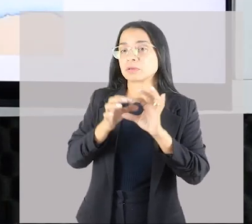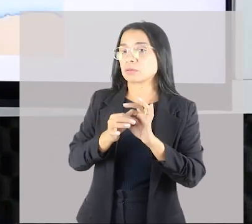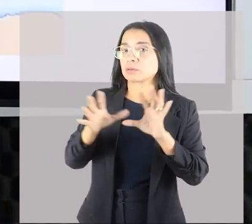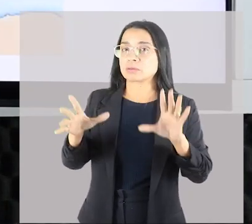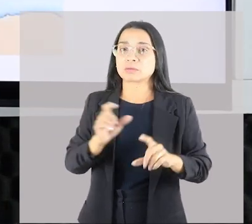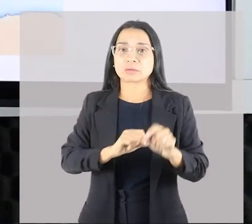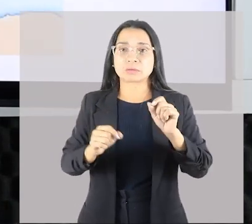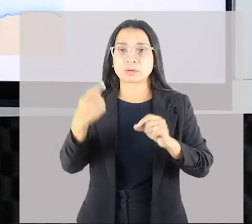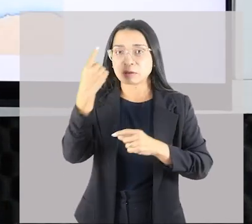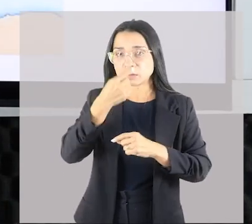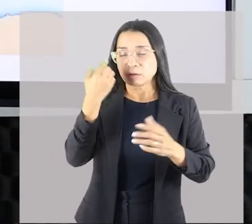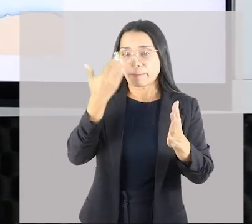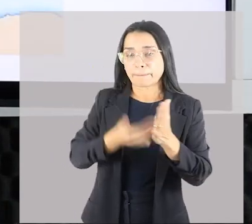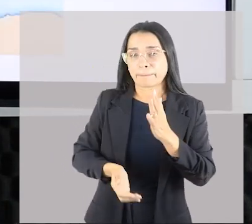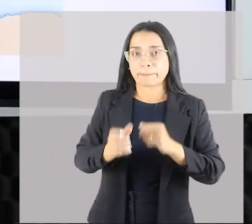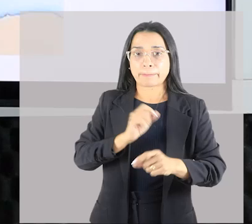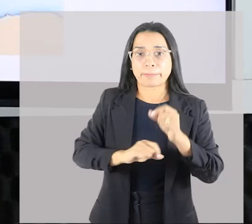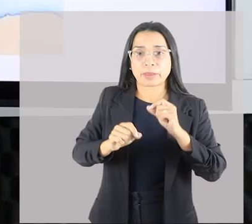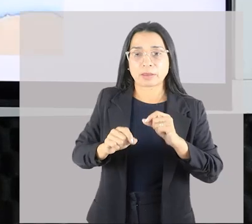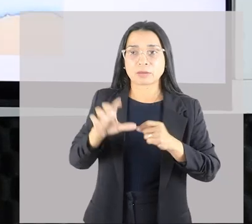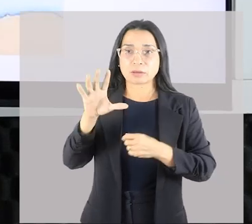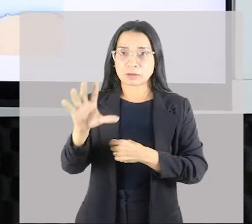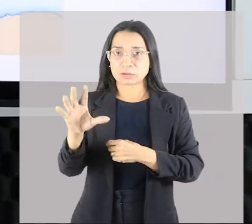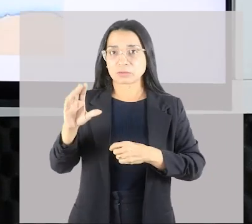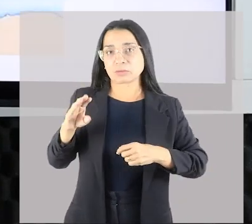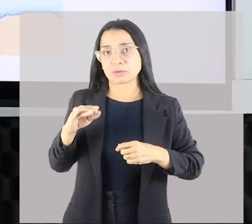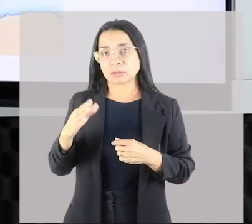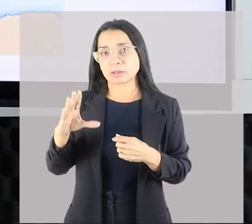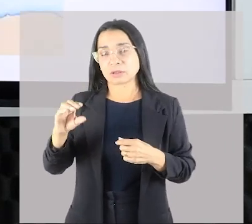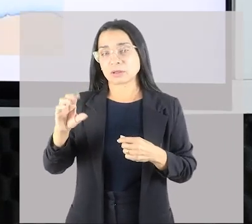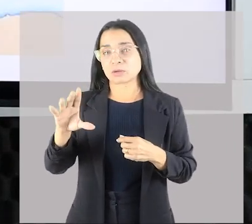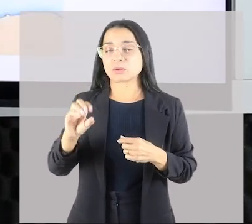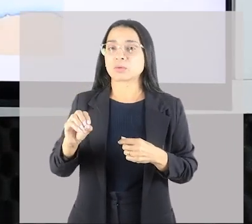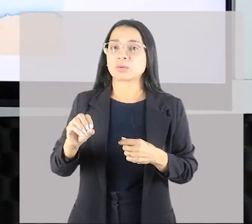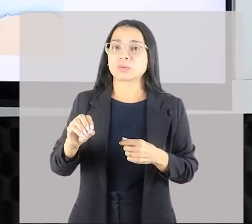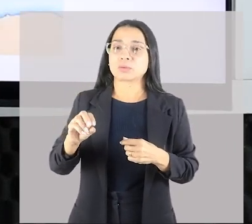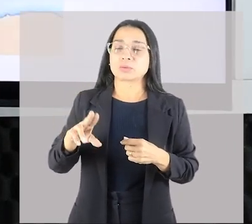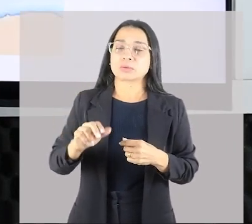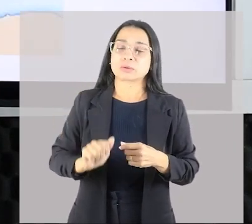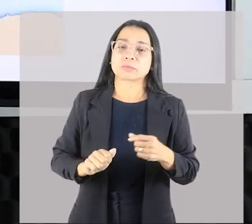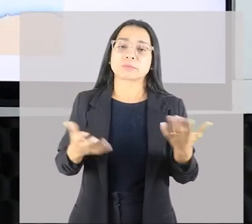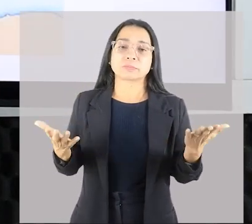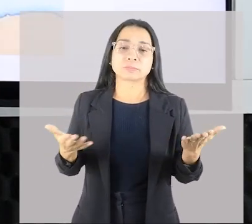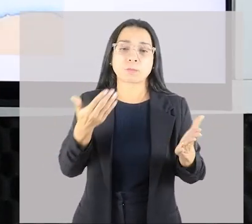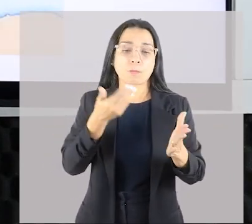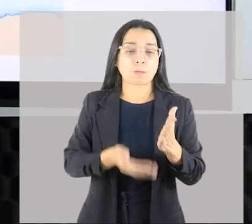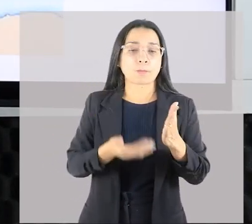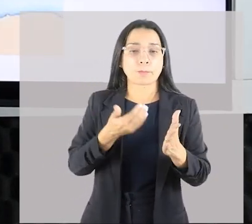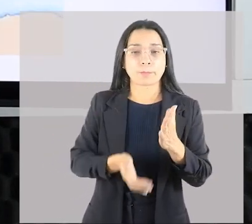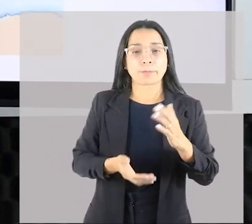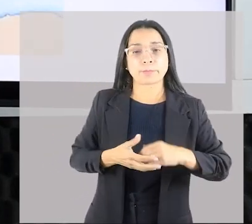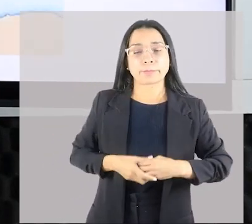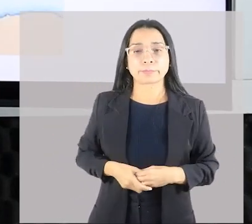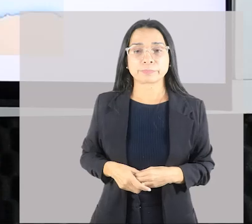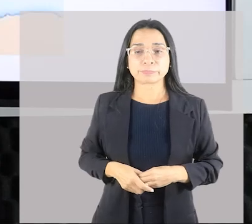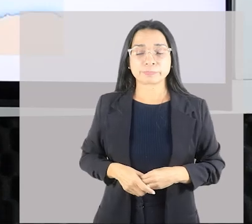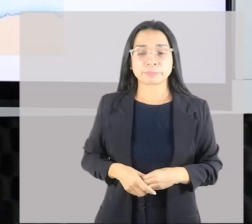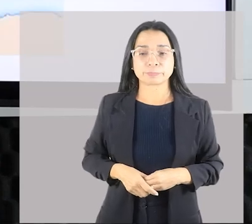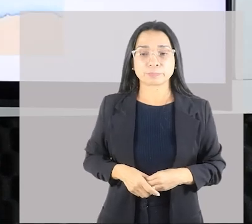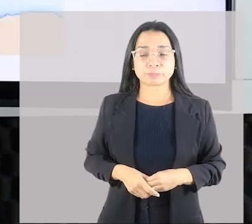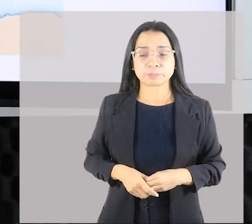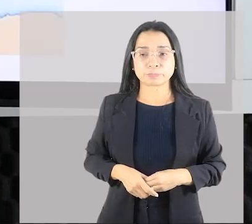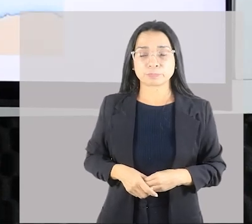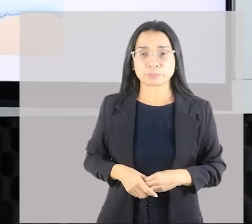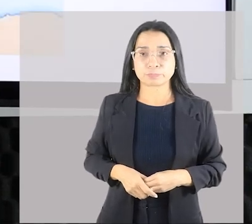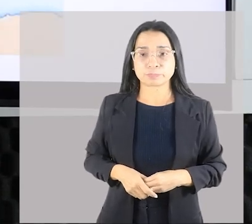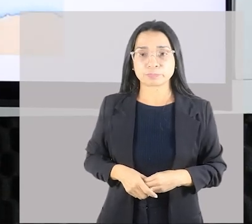a Espanha perde a região de Barcelona. Então seria uma perda muito grande, tá certo? A região da Catalunha que fica ali a